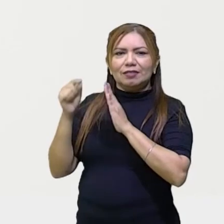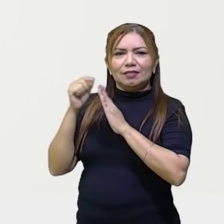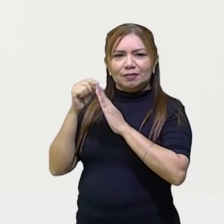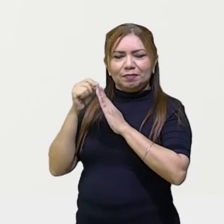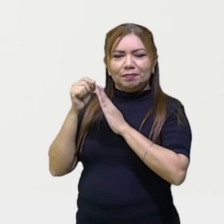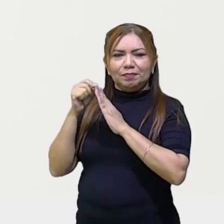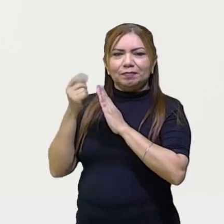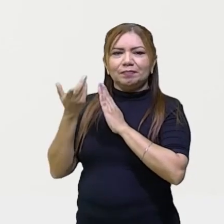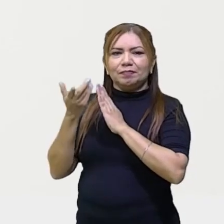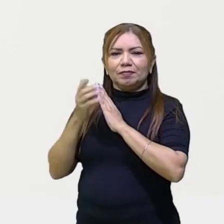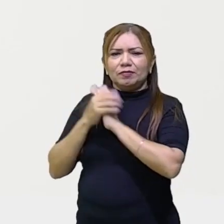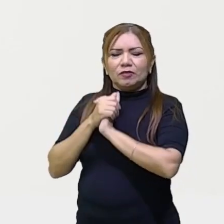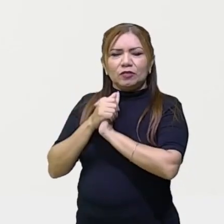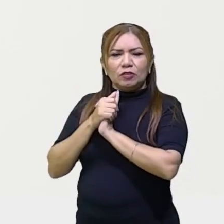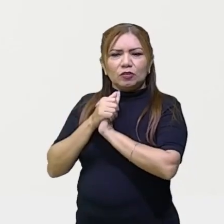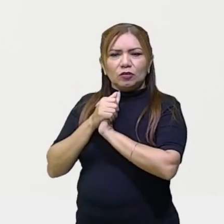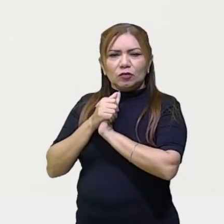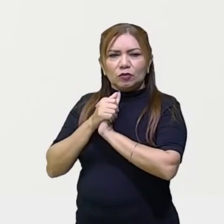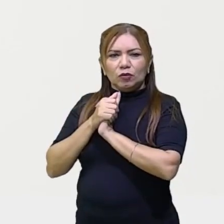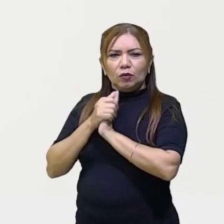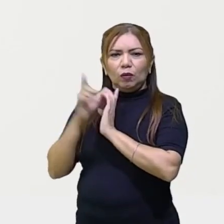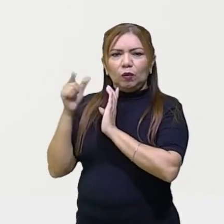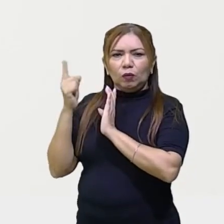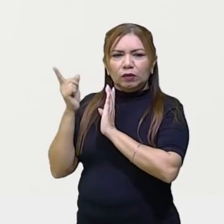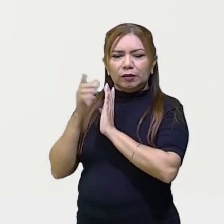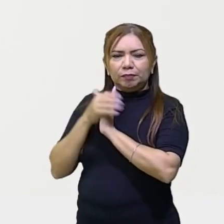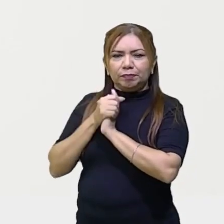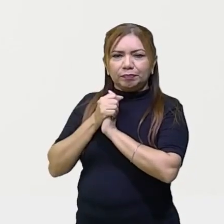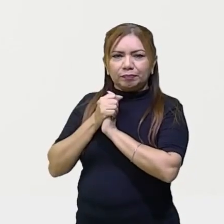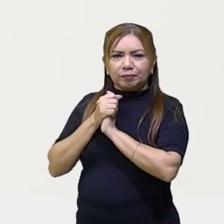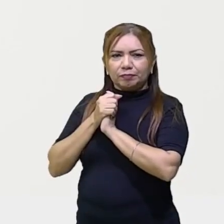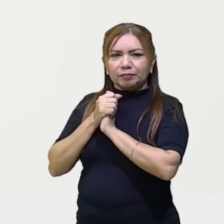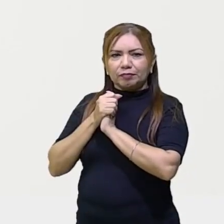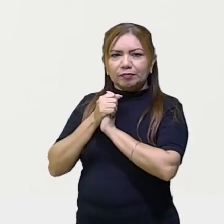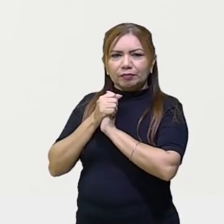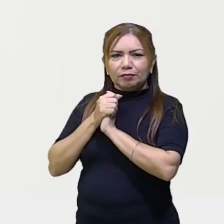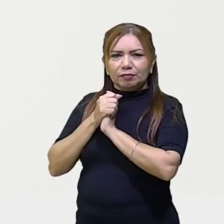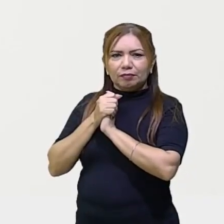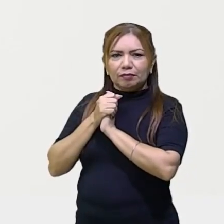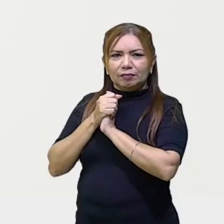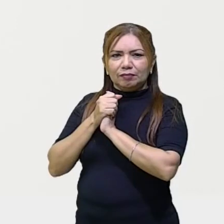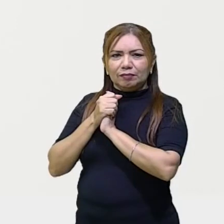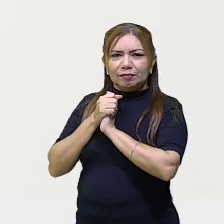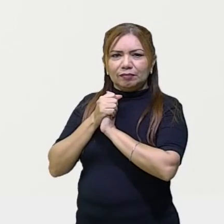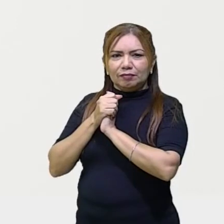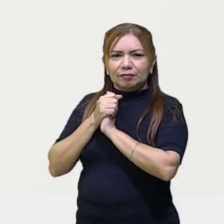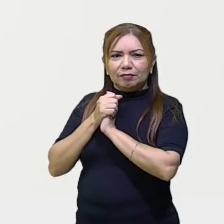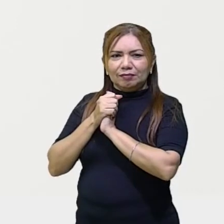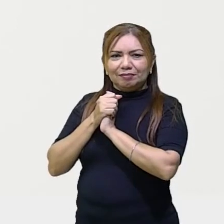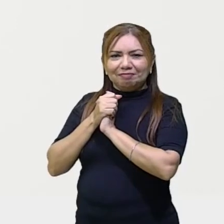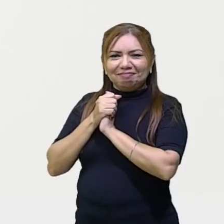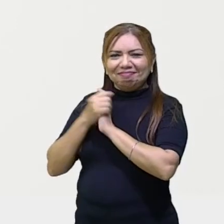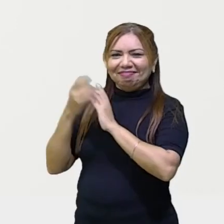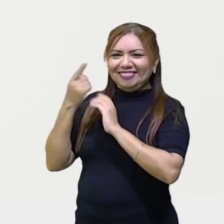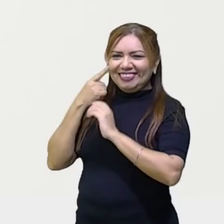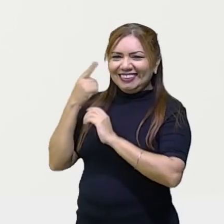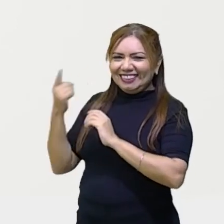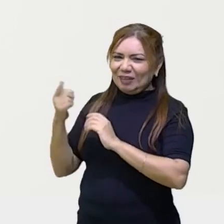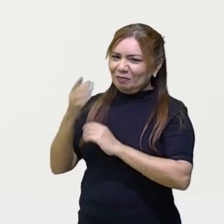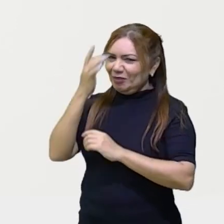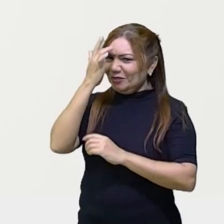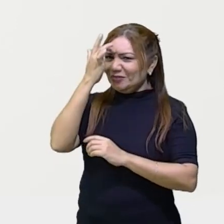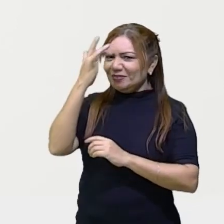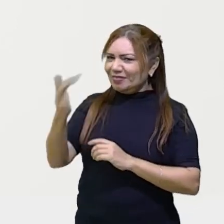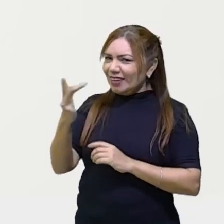há mais alguma tem 12 vértices não ah pelo amor de Deus gente é vocês estão dando moleza para essa criançada